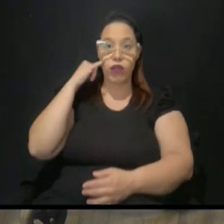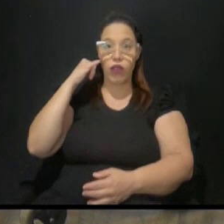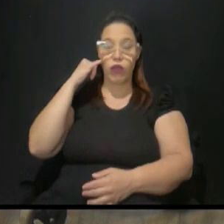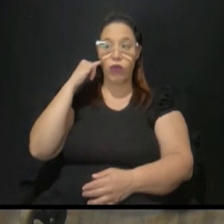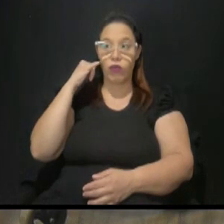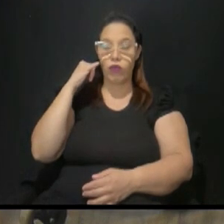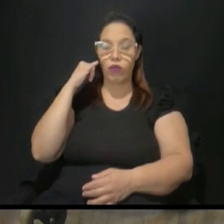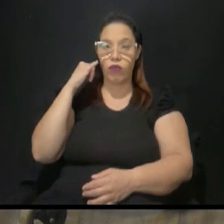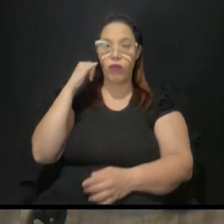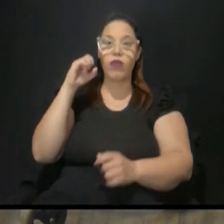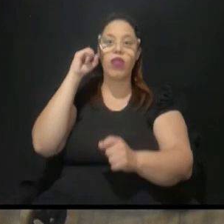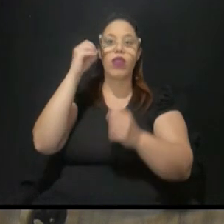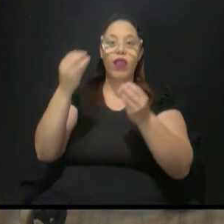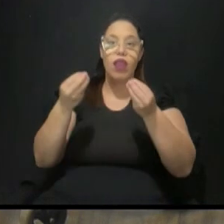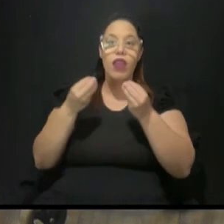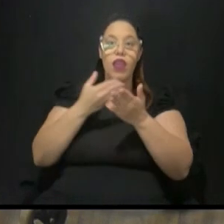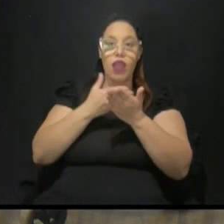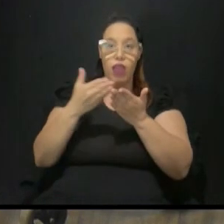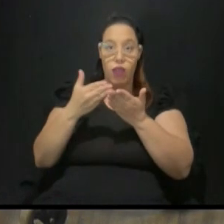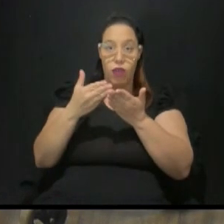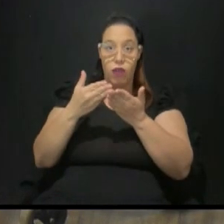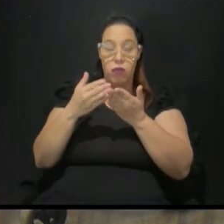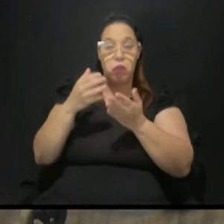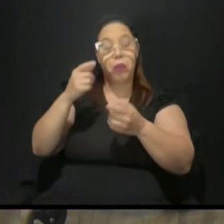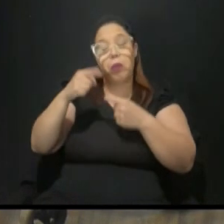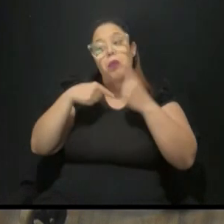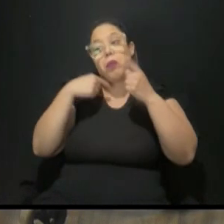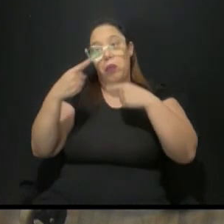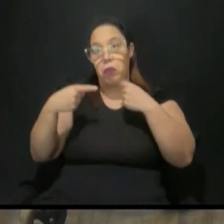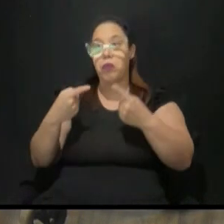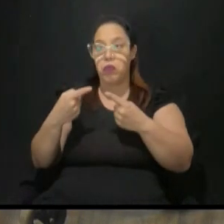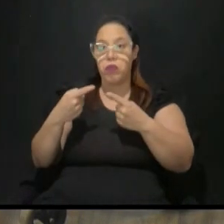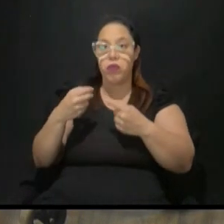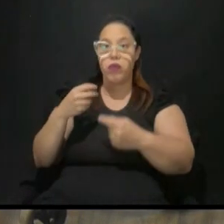quiser participar ou ter mais informações do PES, que